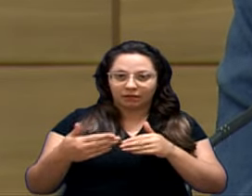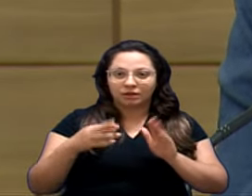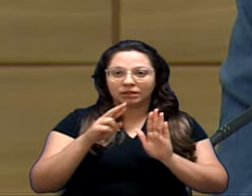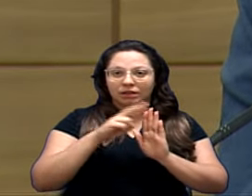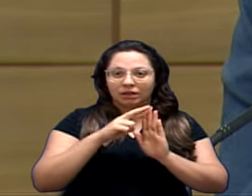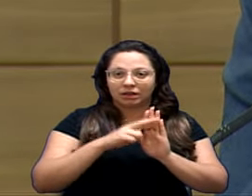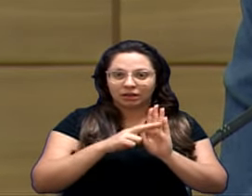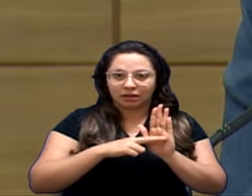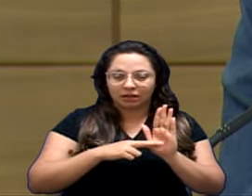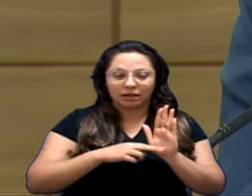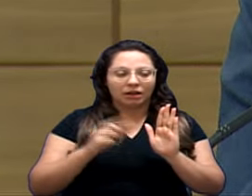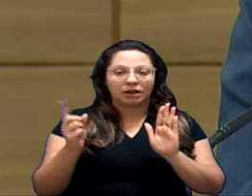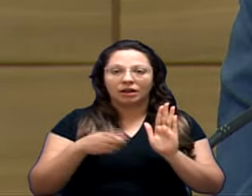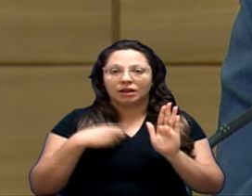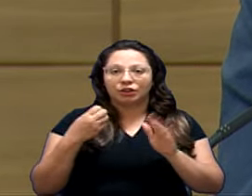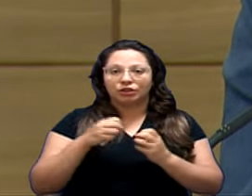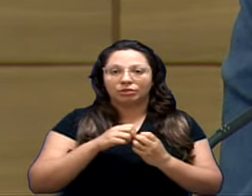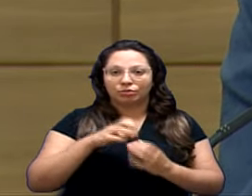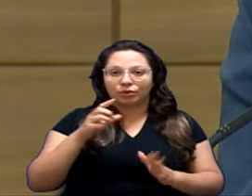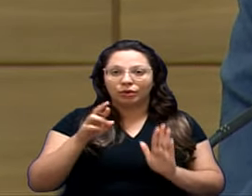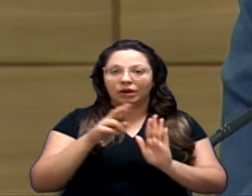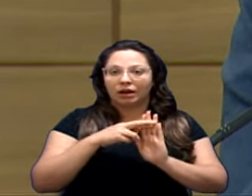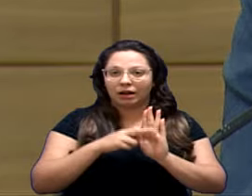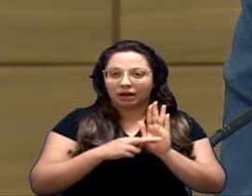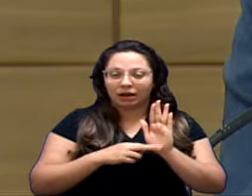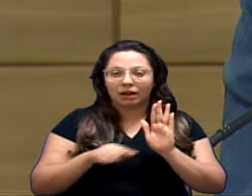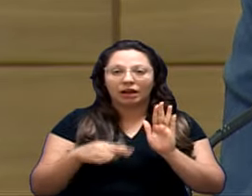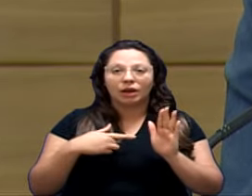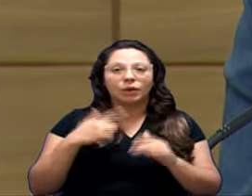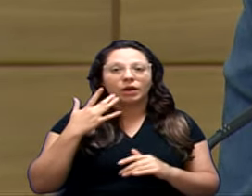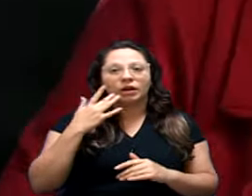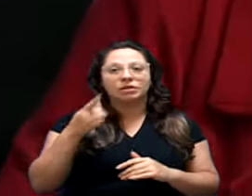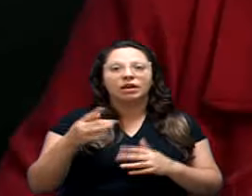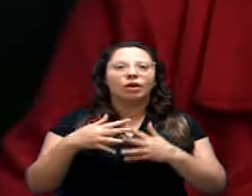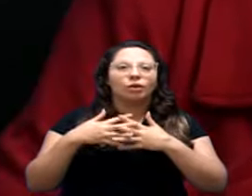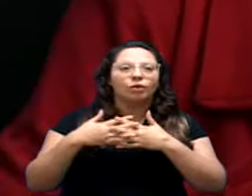estamos estabelecendo a senhora tá confundindo acho